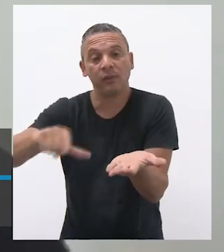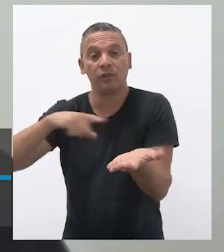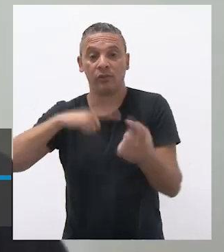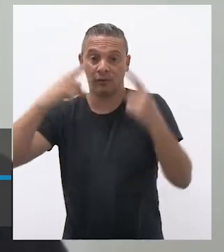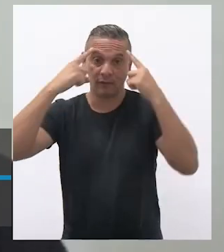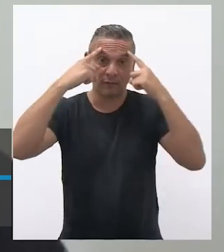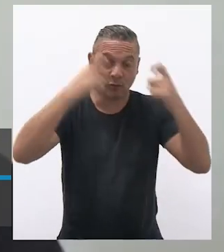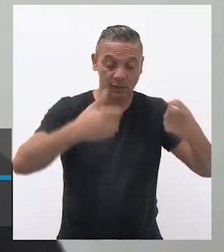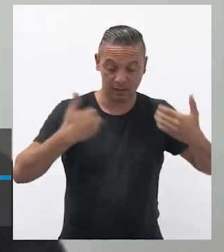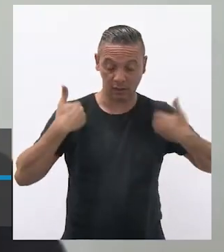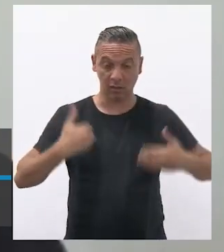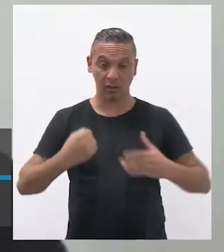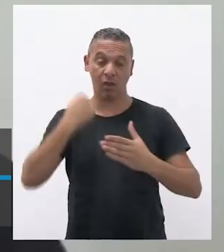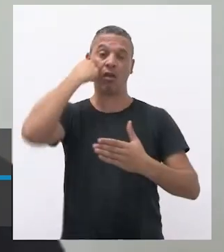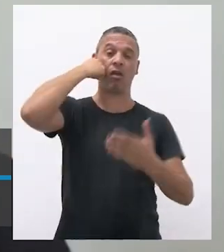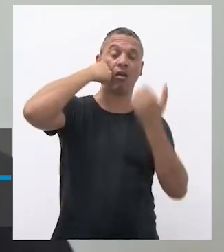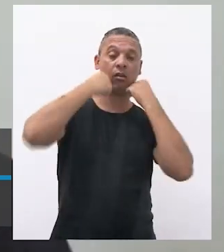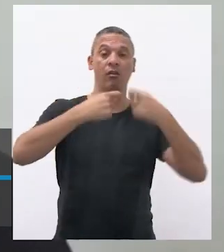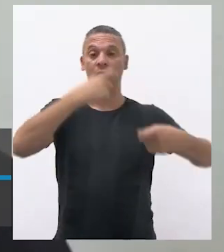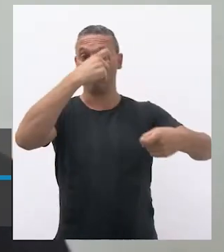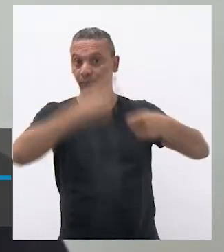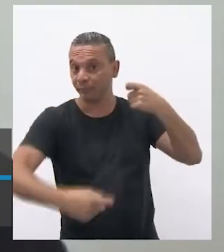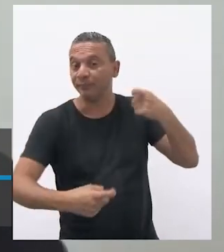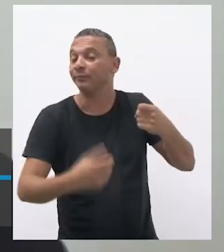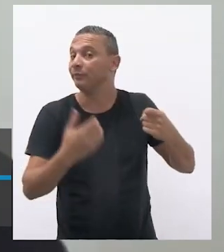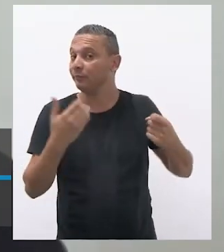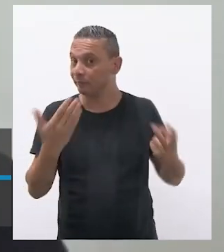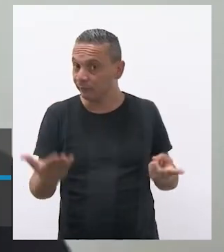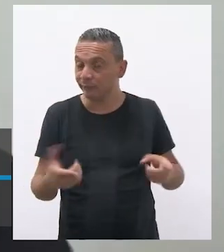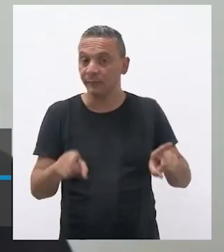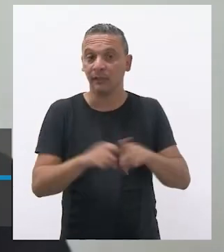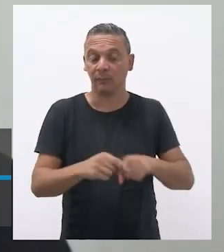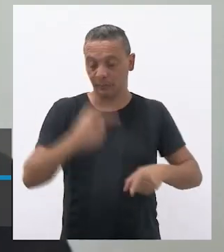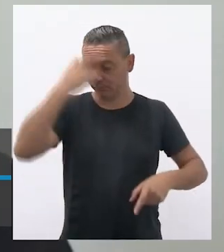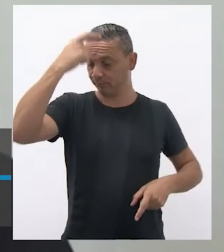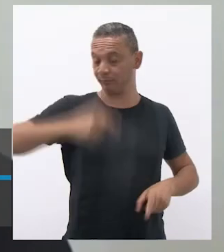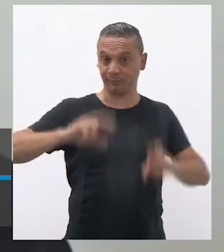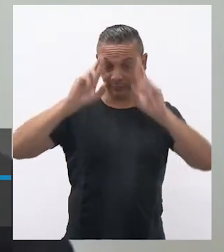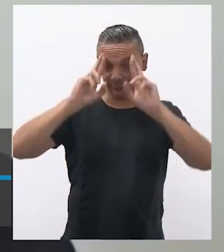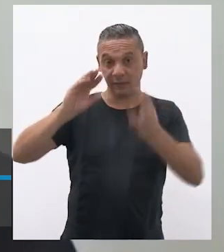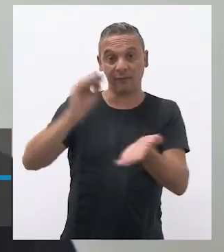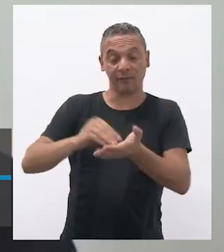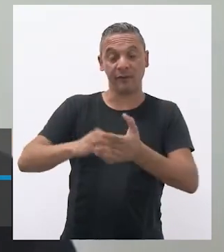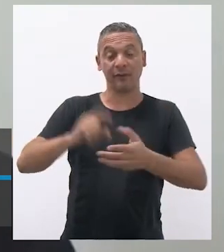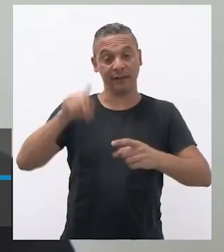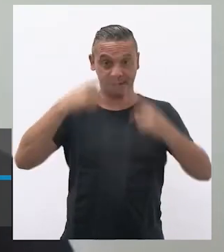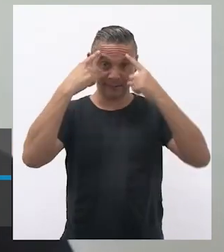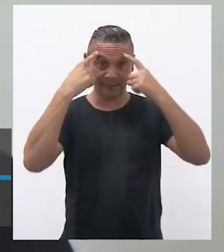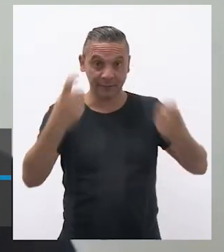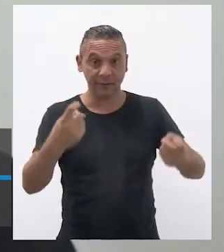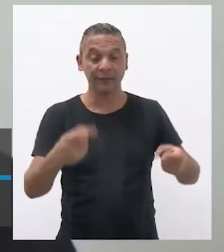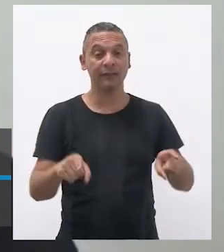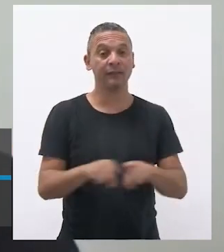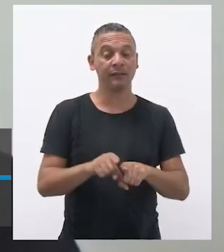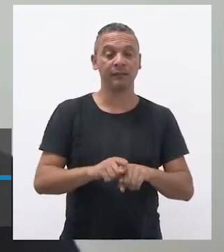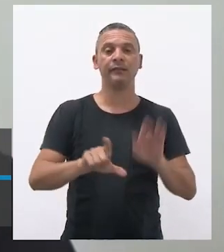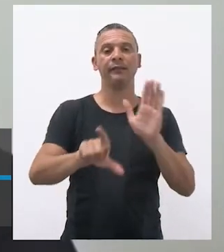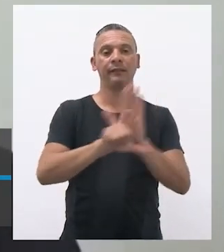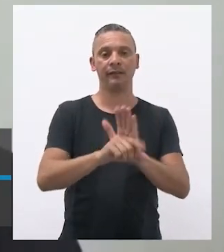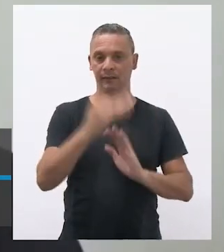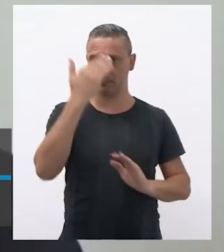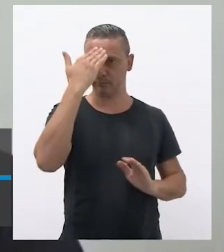enfrente a eliminação da discriminação contra as mulheres. E, por fim,